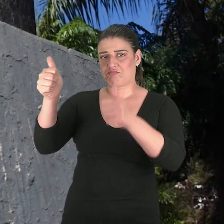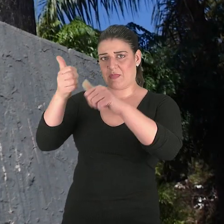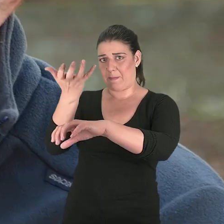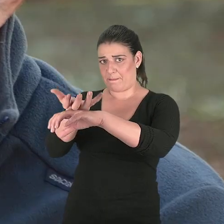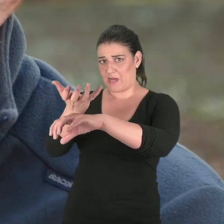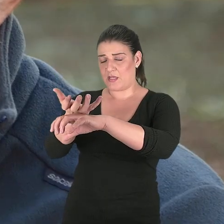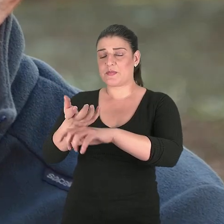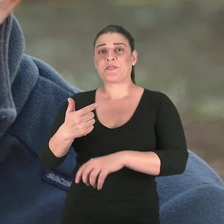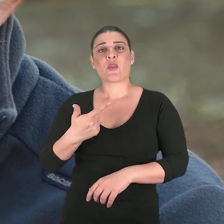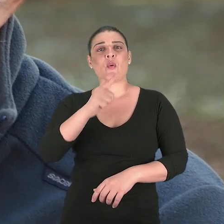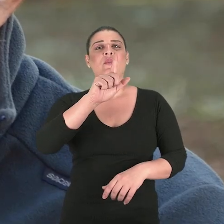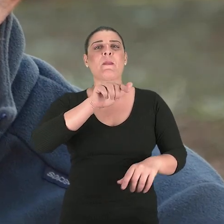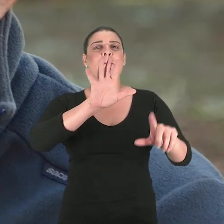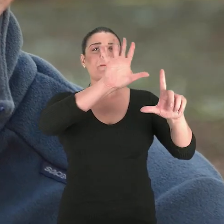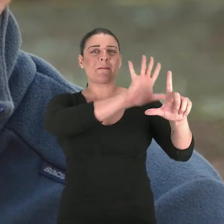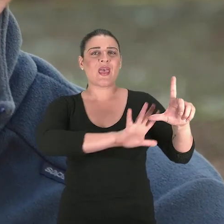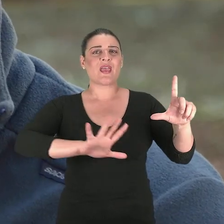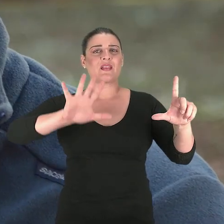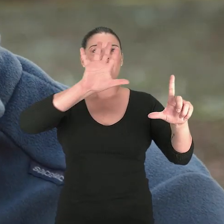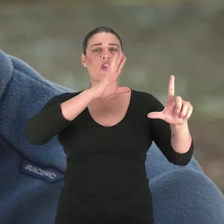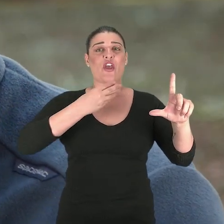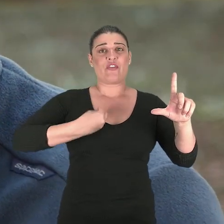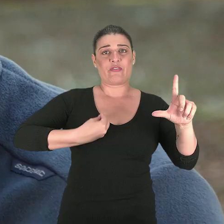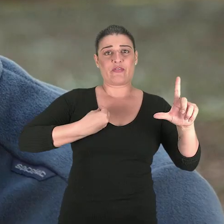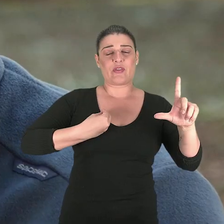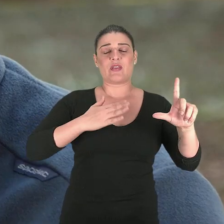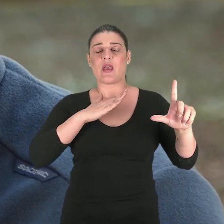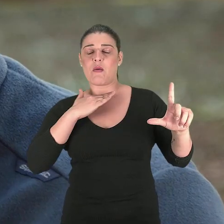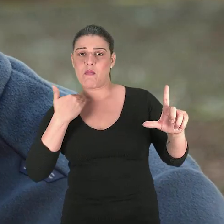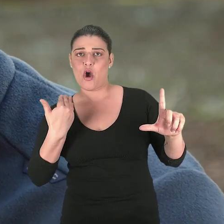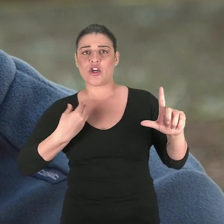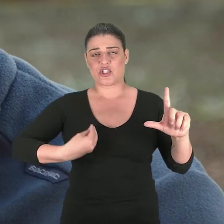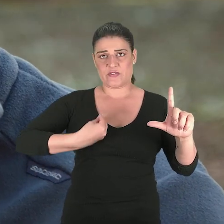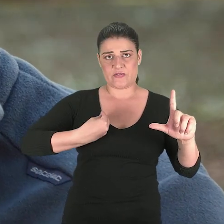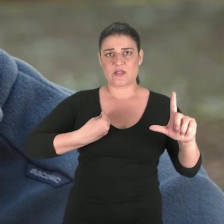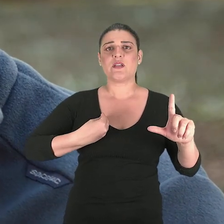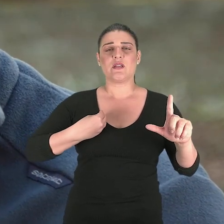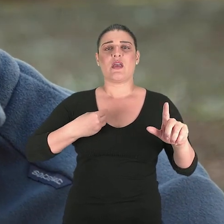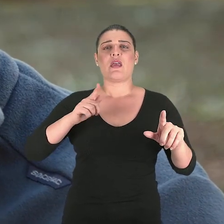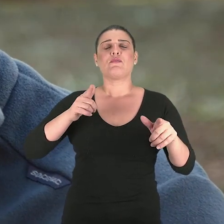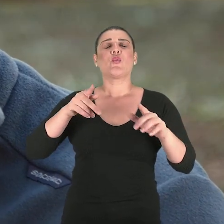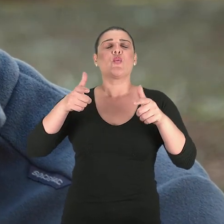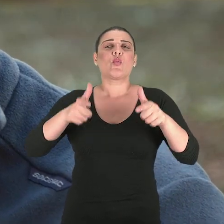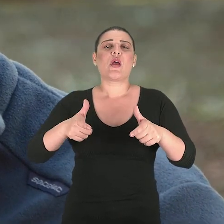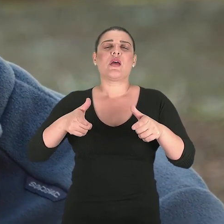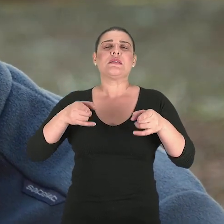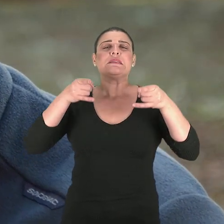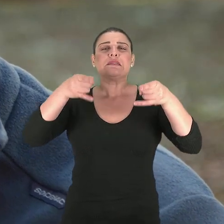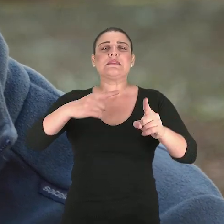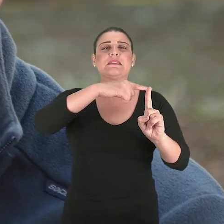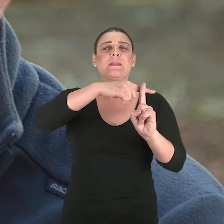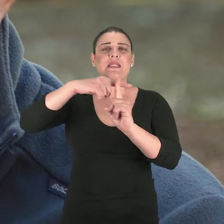que chama Vida, Morte e Vida, que é no velório municipal, no Cemitério